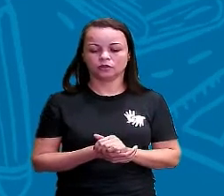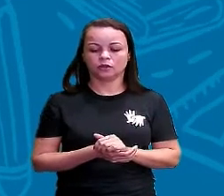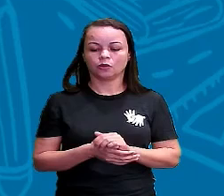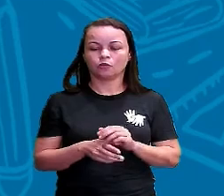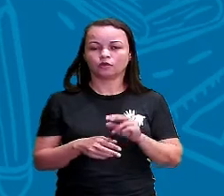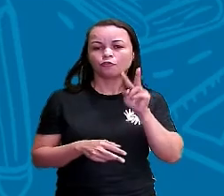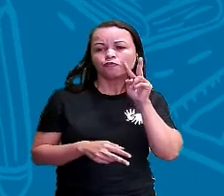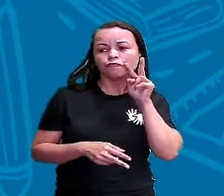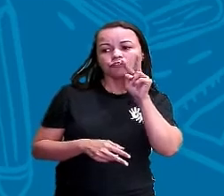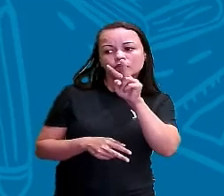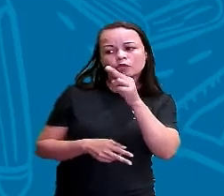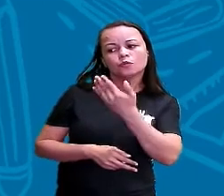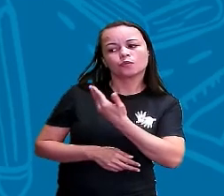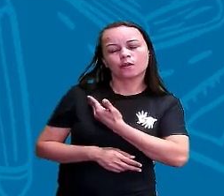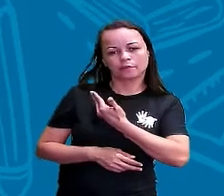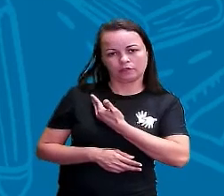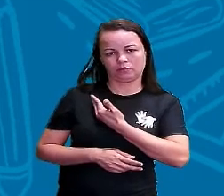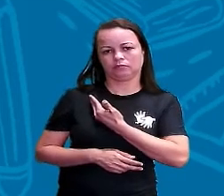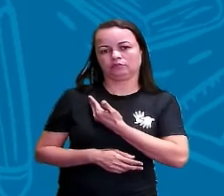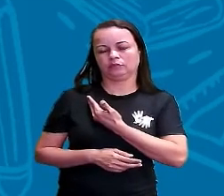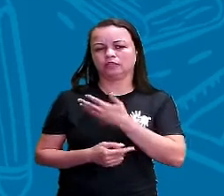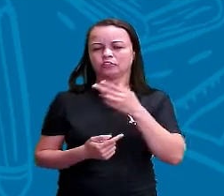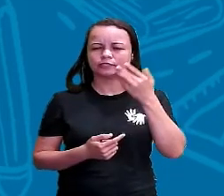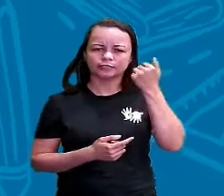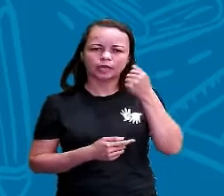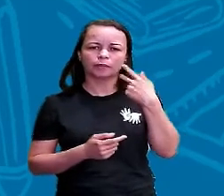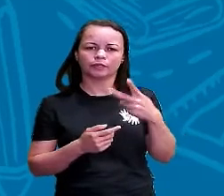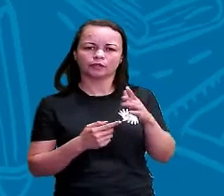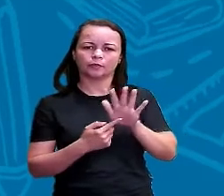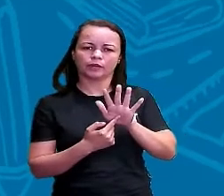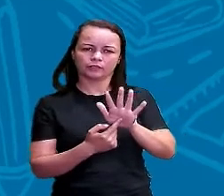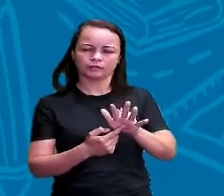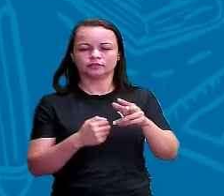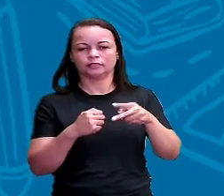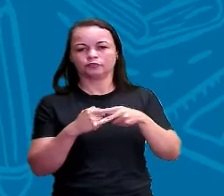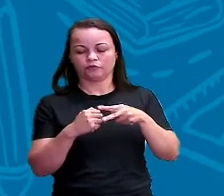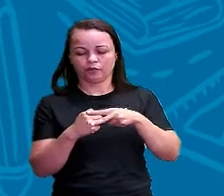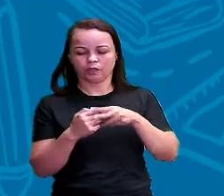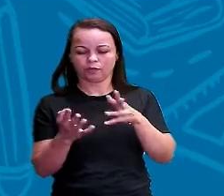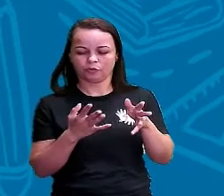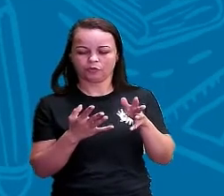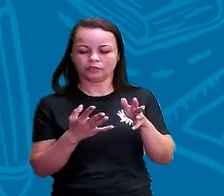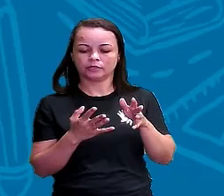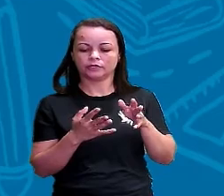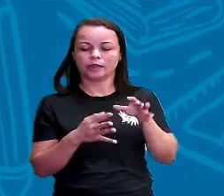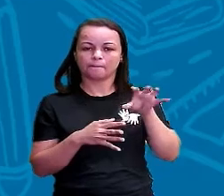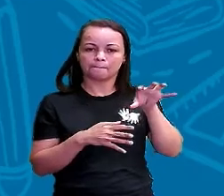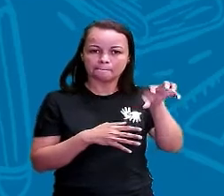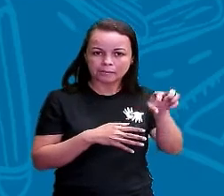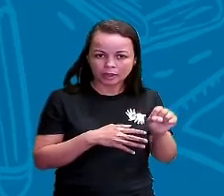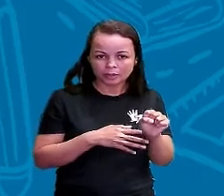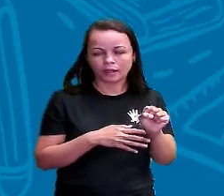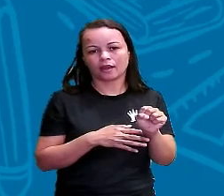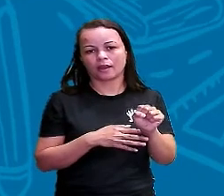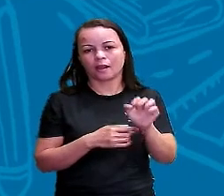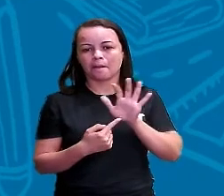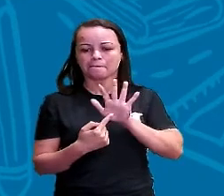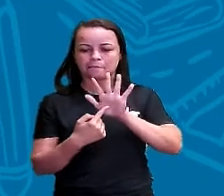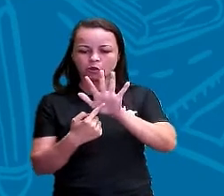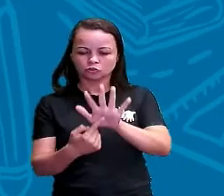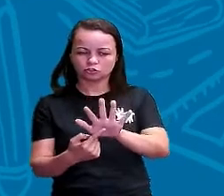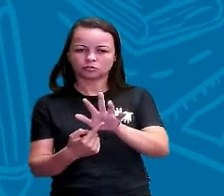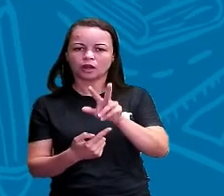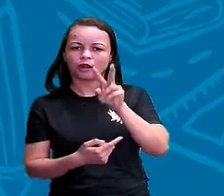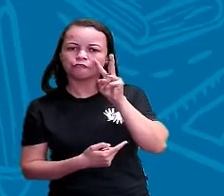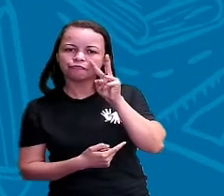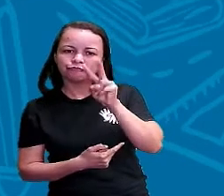né? A gente sabe que é por conta da presença do verbo. Então, o verbo pegar, mostrar e ver. No caso